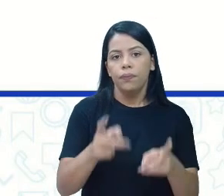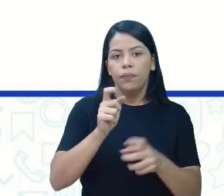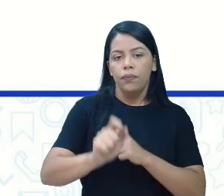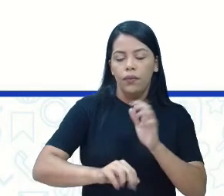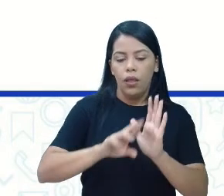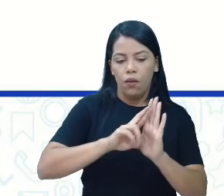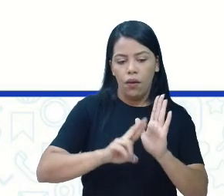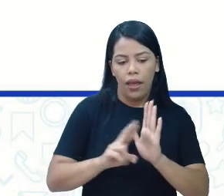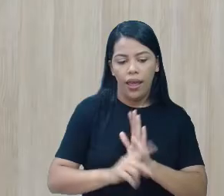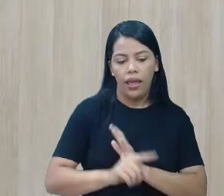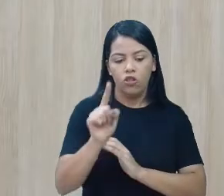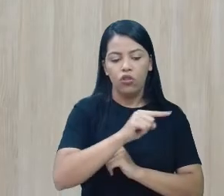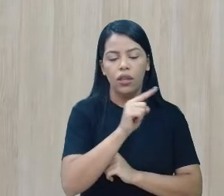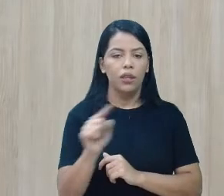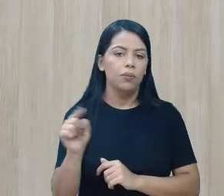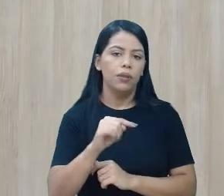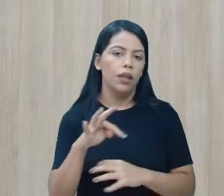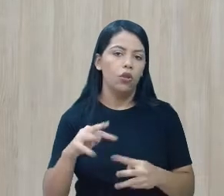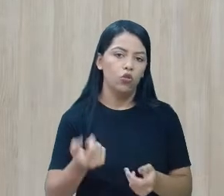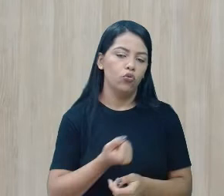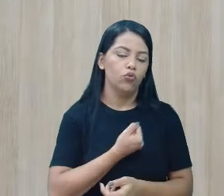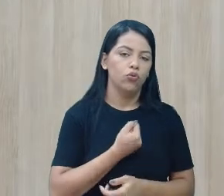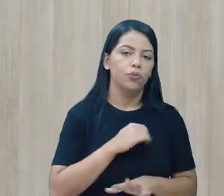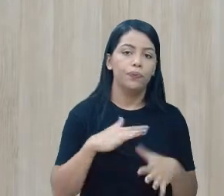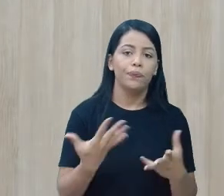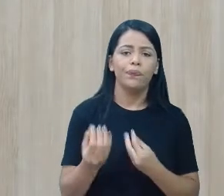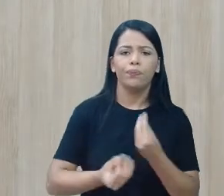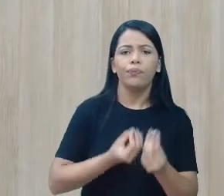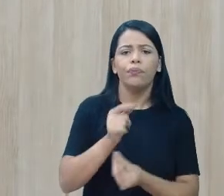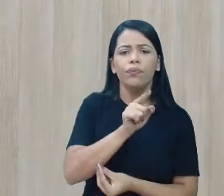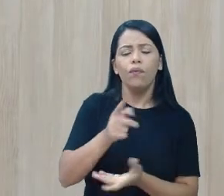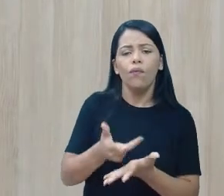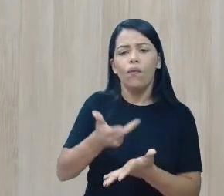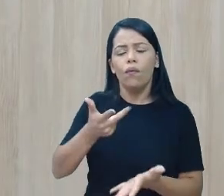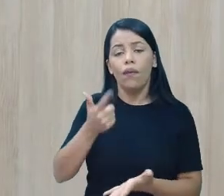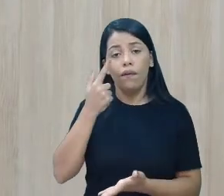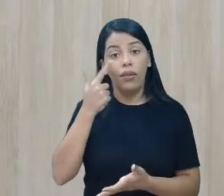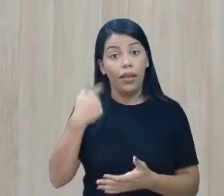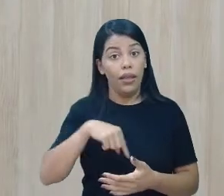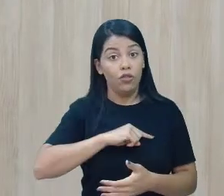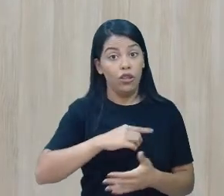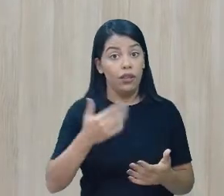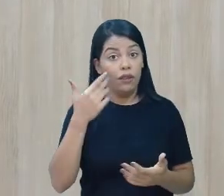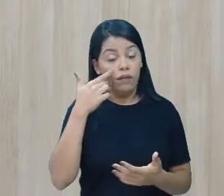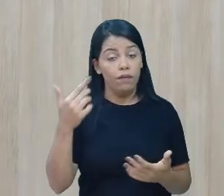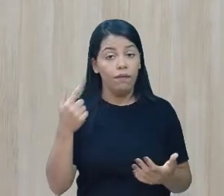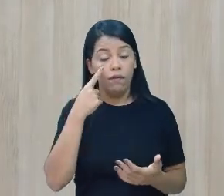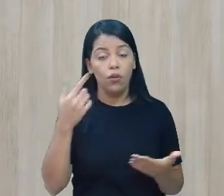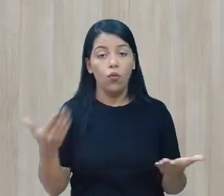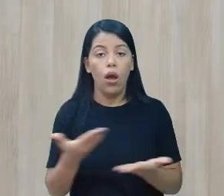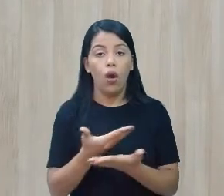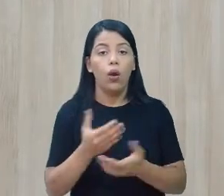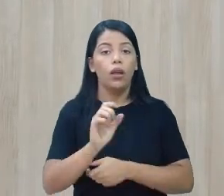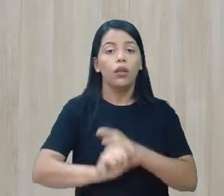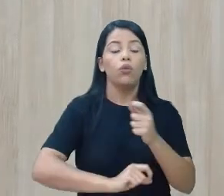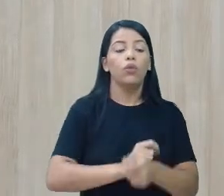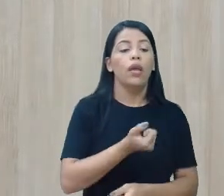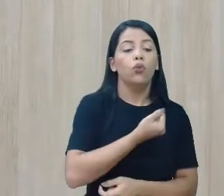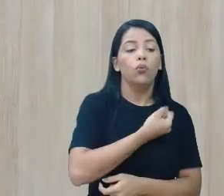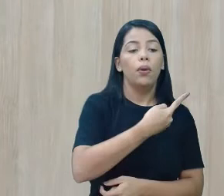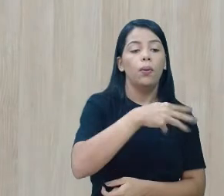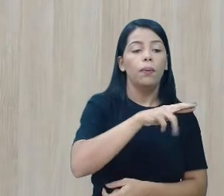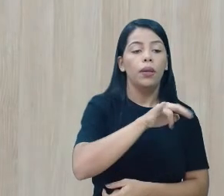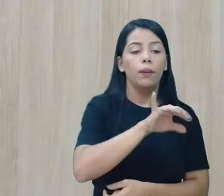assim, como que isso está acontecendo, professora? Vê. A gente acabou de dizer que números primos só dividem por um e por ele